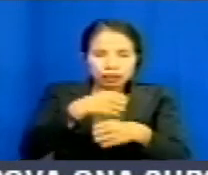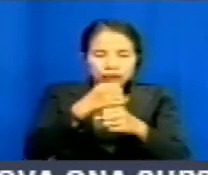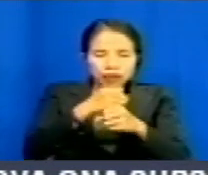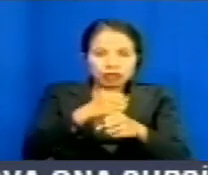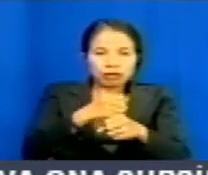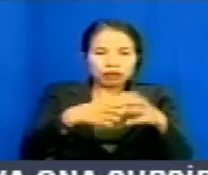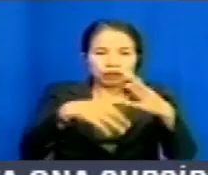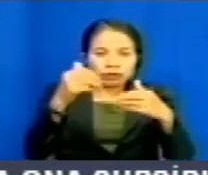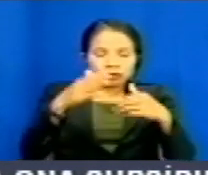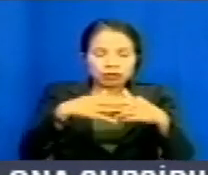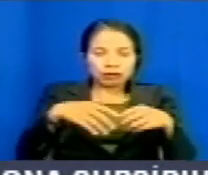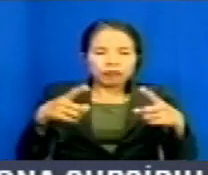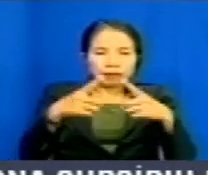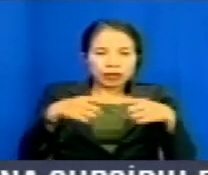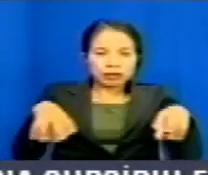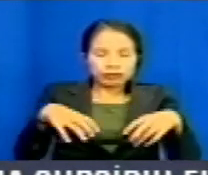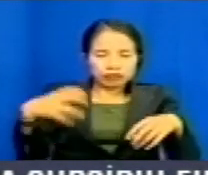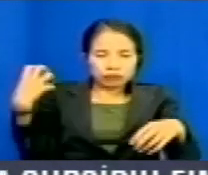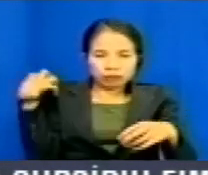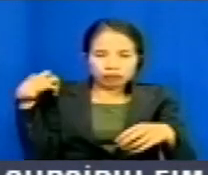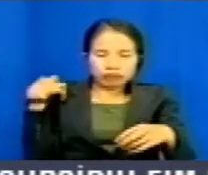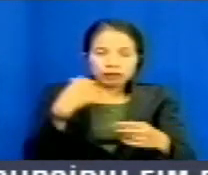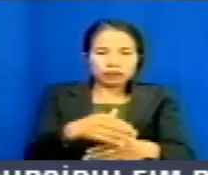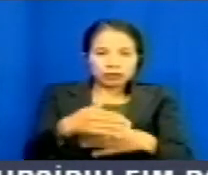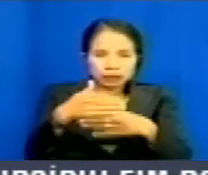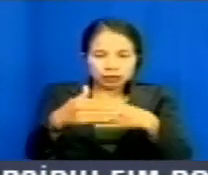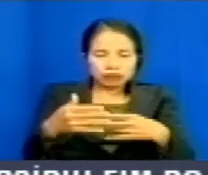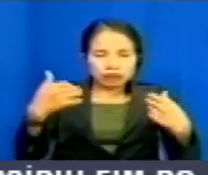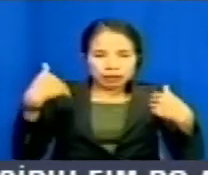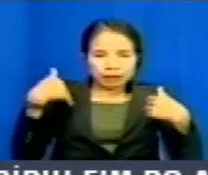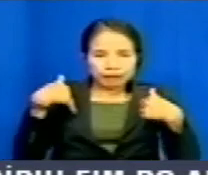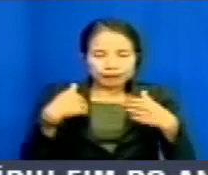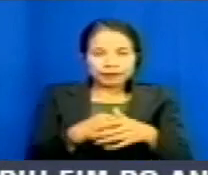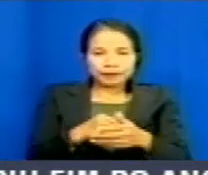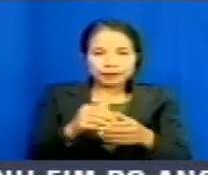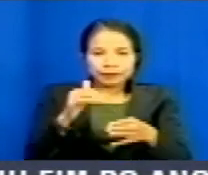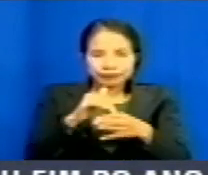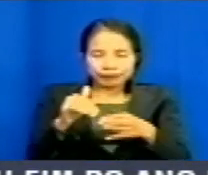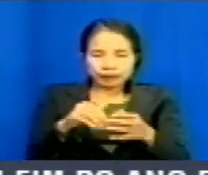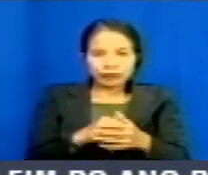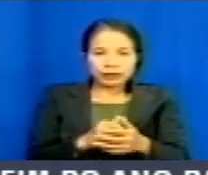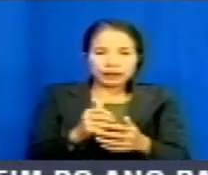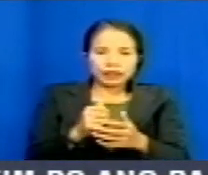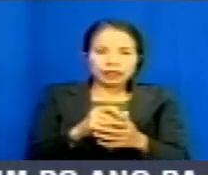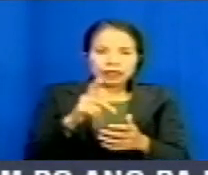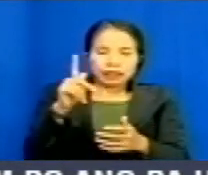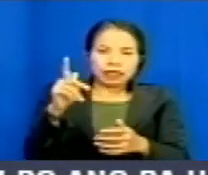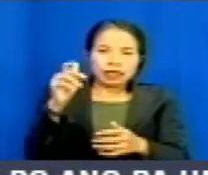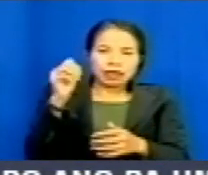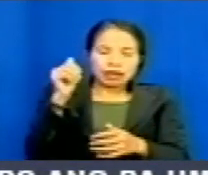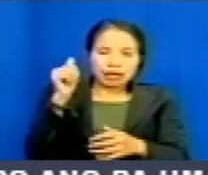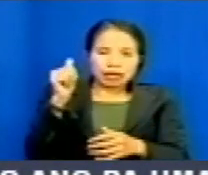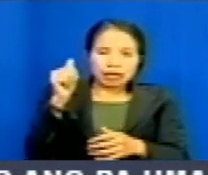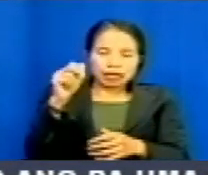Bahia, edifício refere. E processo Ida Ne, e ela, a Comissão Nacional Aprovisionamento de Lima, se